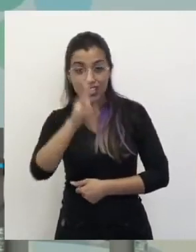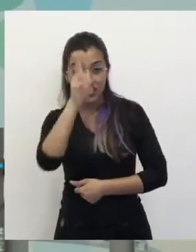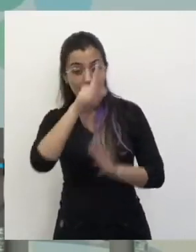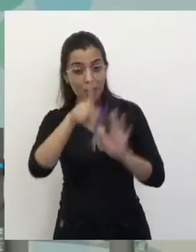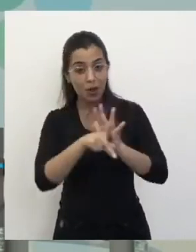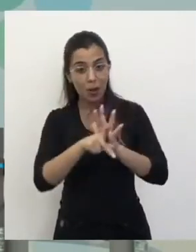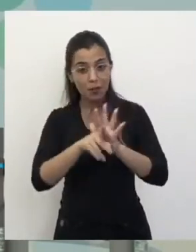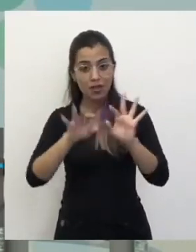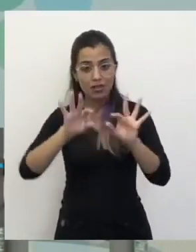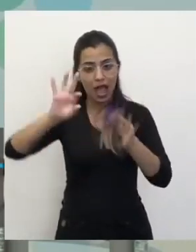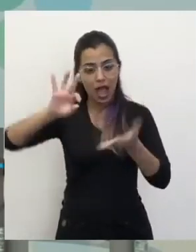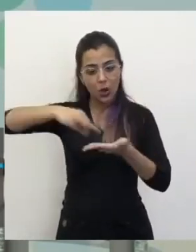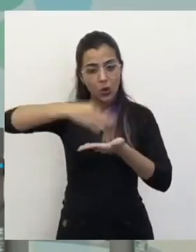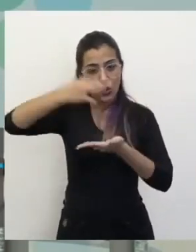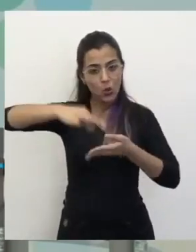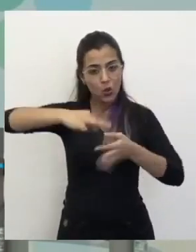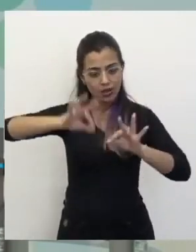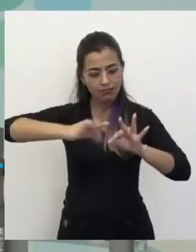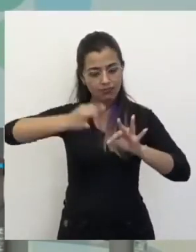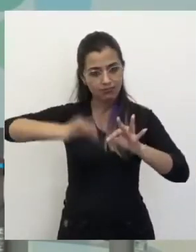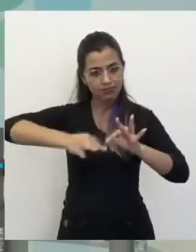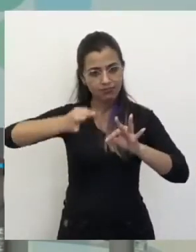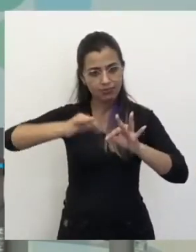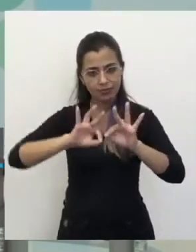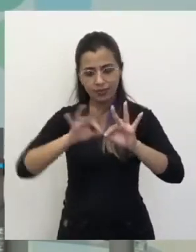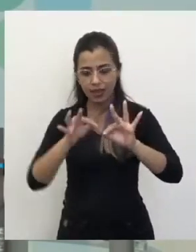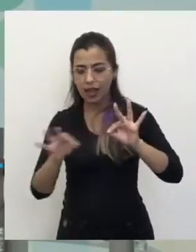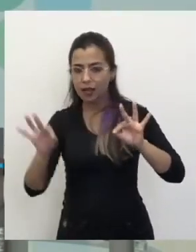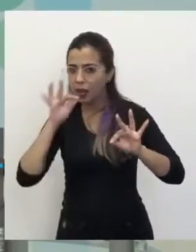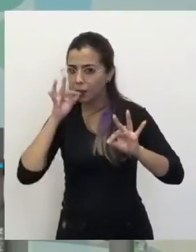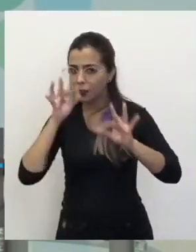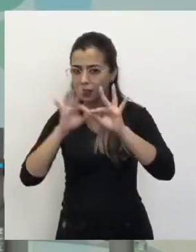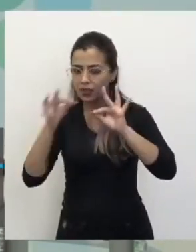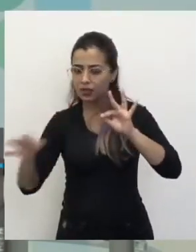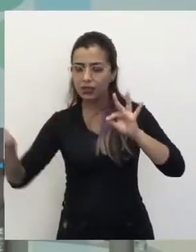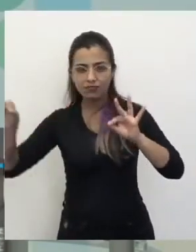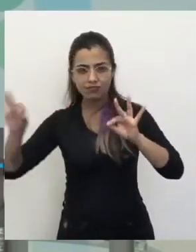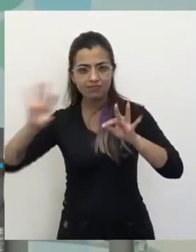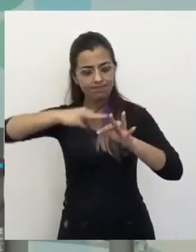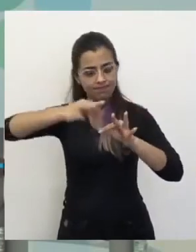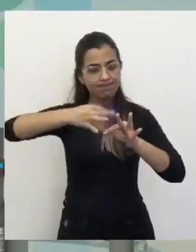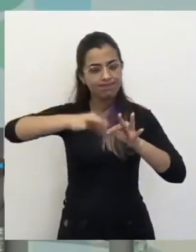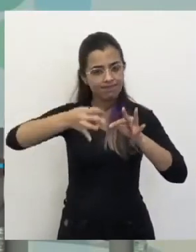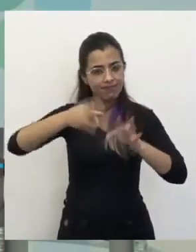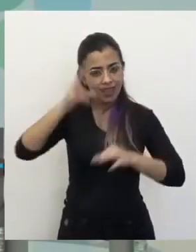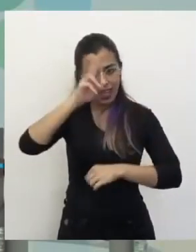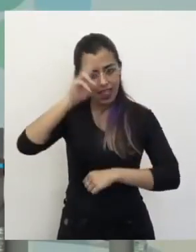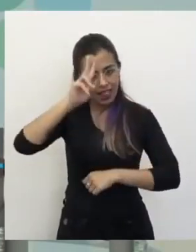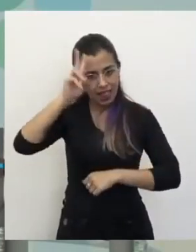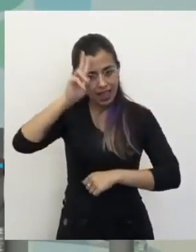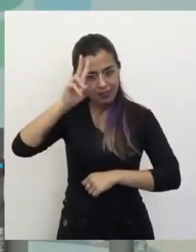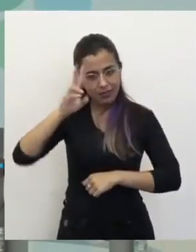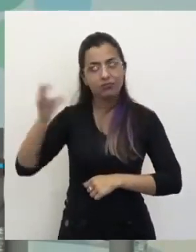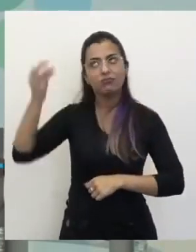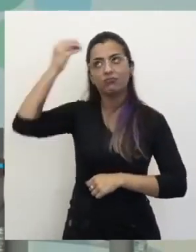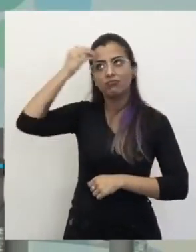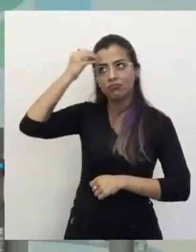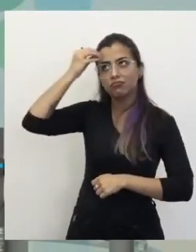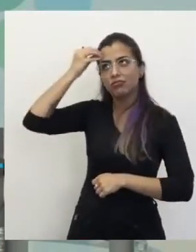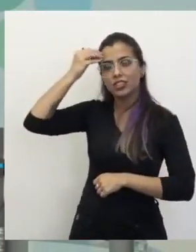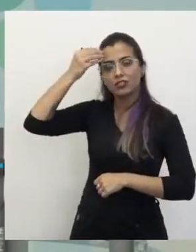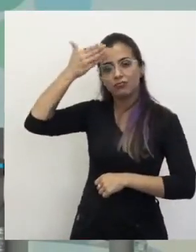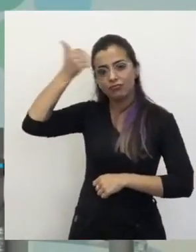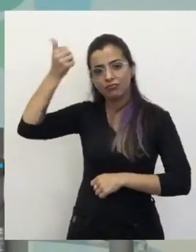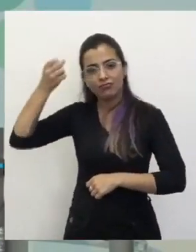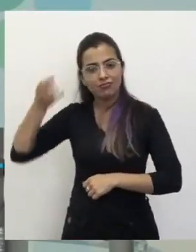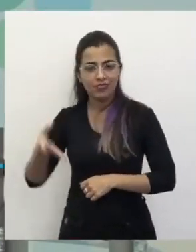gente fez 3 aulas da interpretação daquele apólogo, não é? E aí ele fica reverberando na nossa cabeça, não saiu de mim.